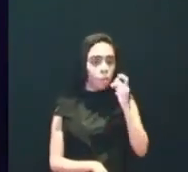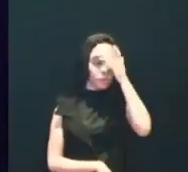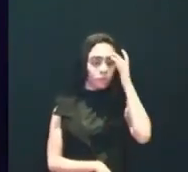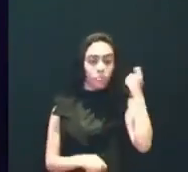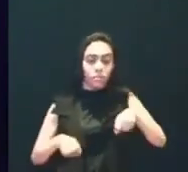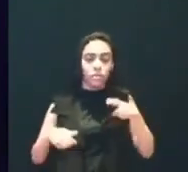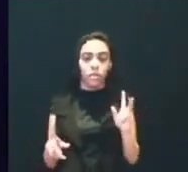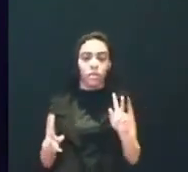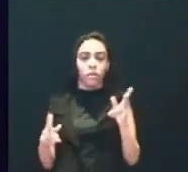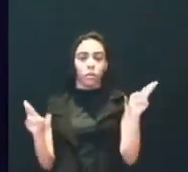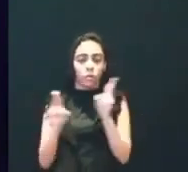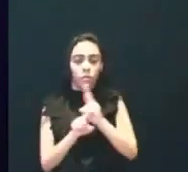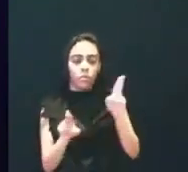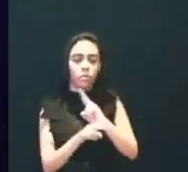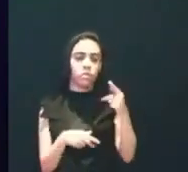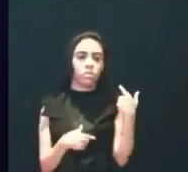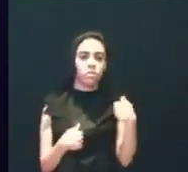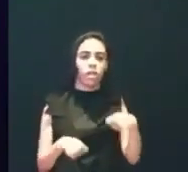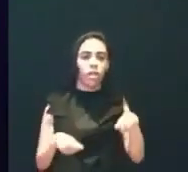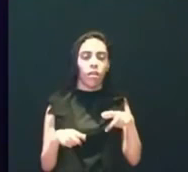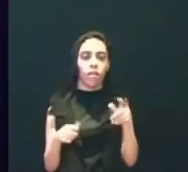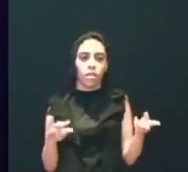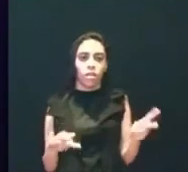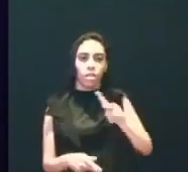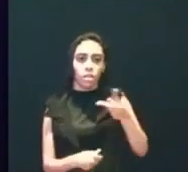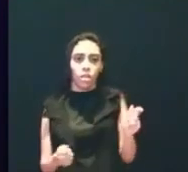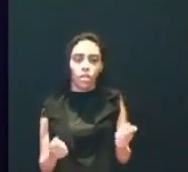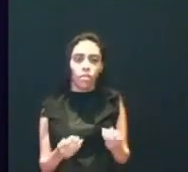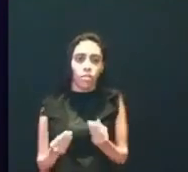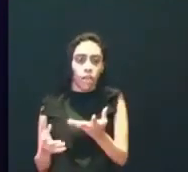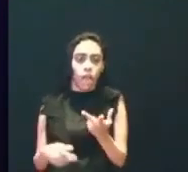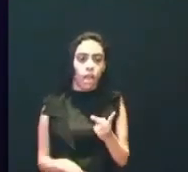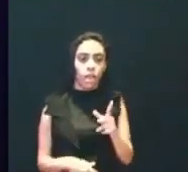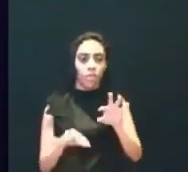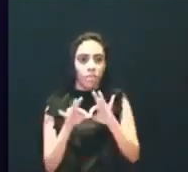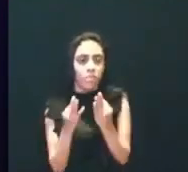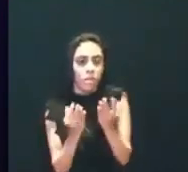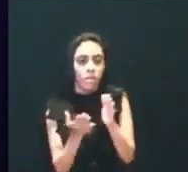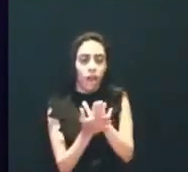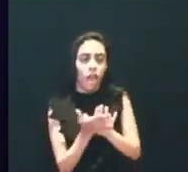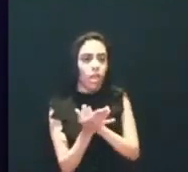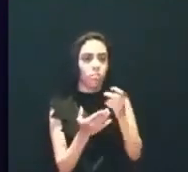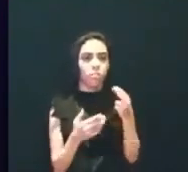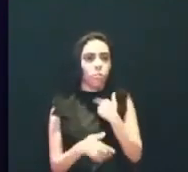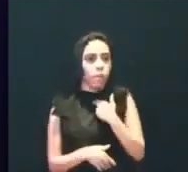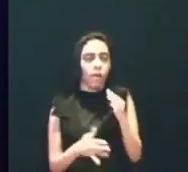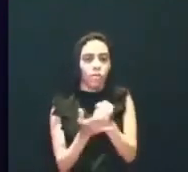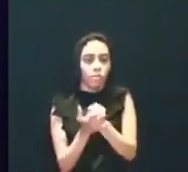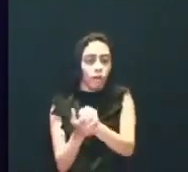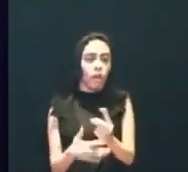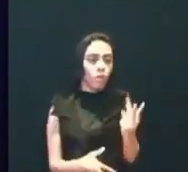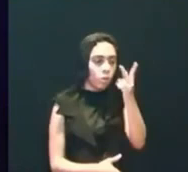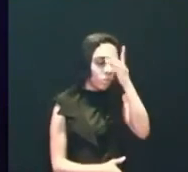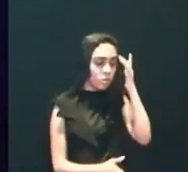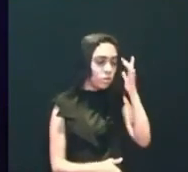de um transplante, não tem família, ninguém na família, e eu encontro 2 doadores externos, 2 doadores de banco,